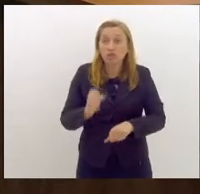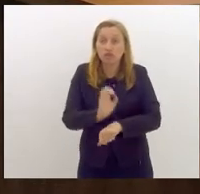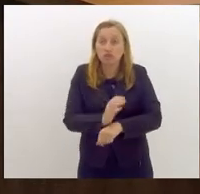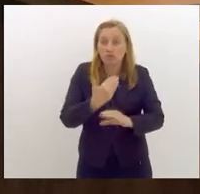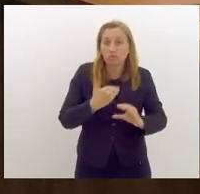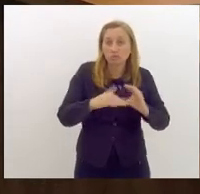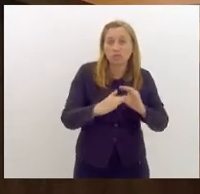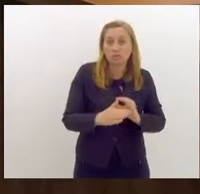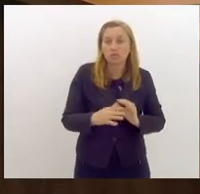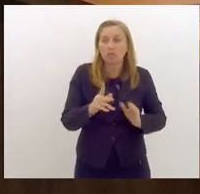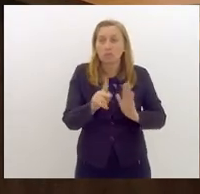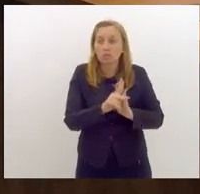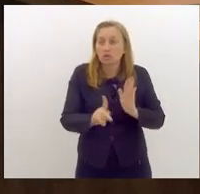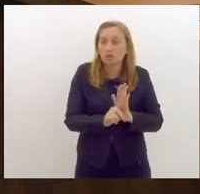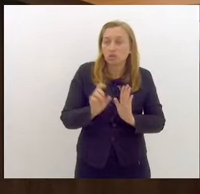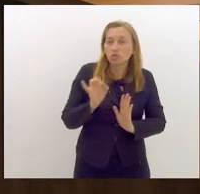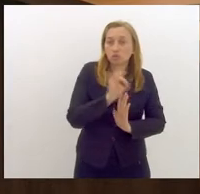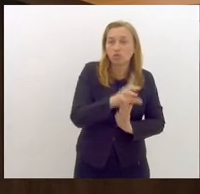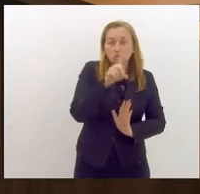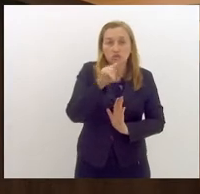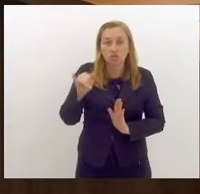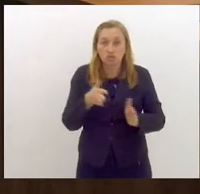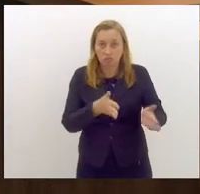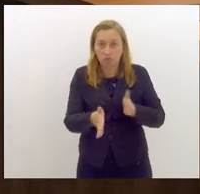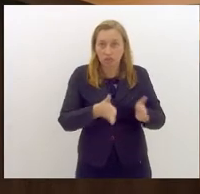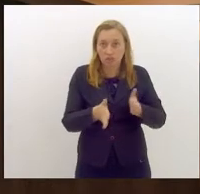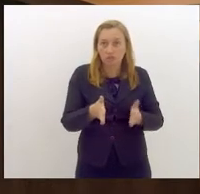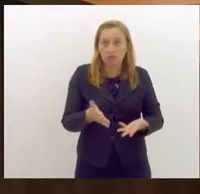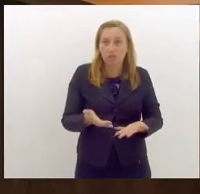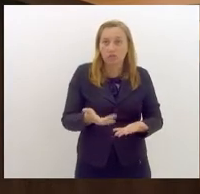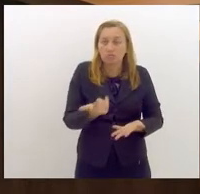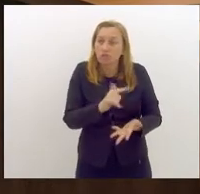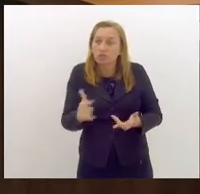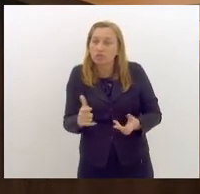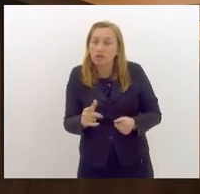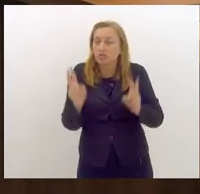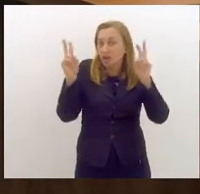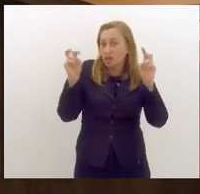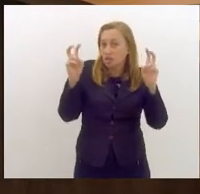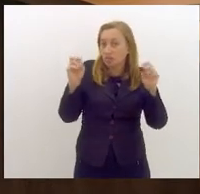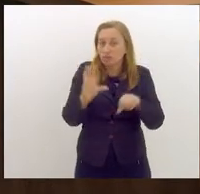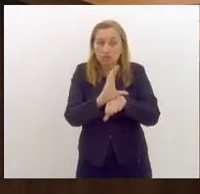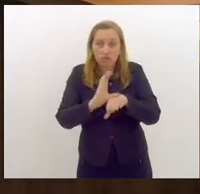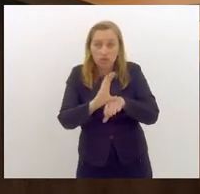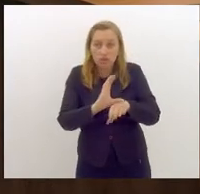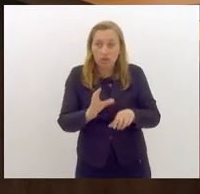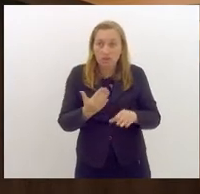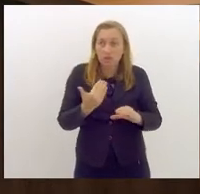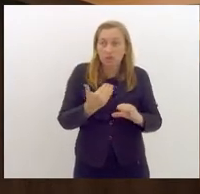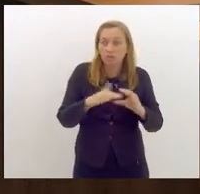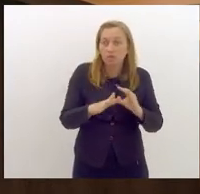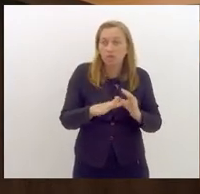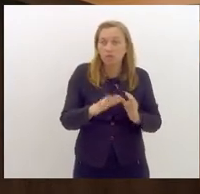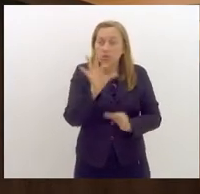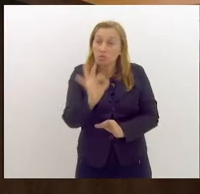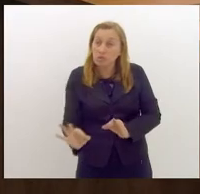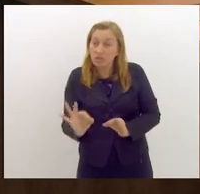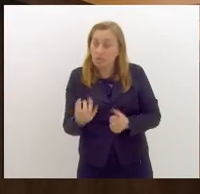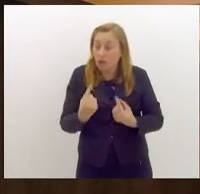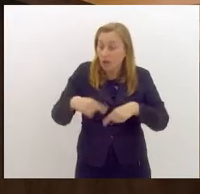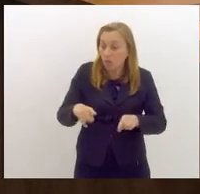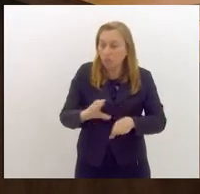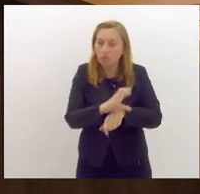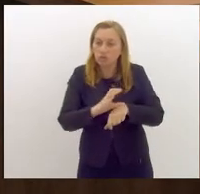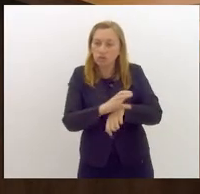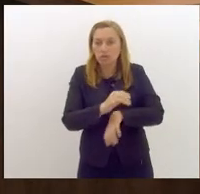o projeto no último dia do prazo não enfrentou questões de constitucionalidade mandou com percentual que afronta a